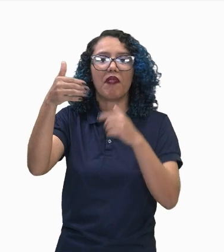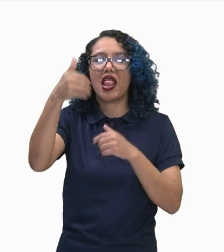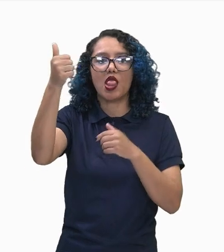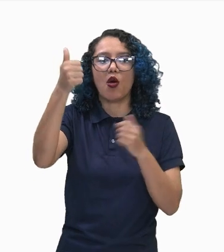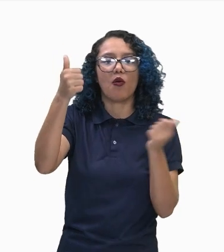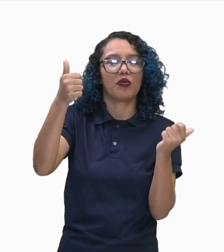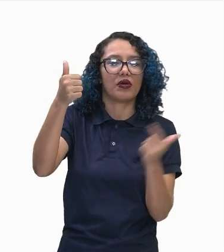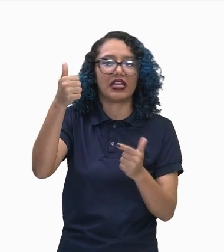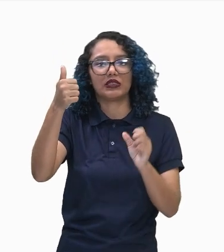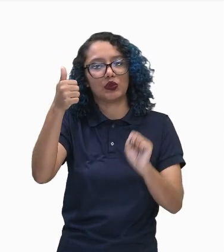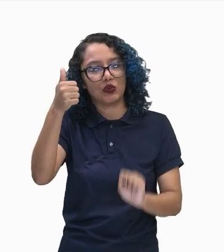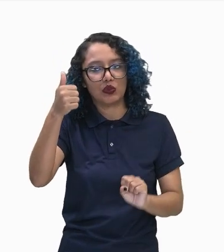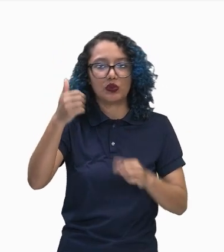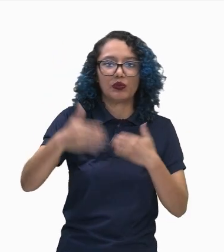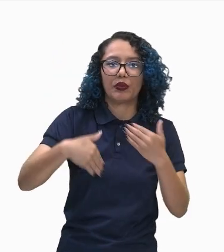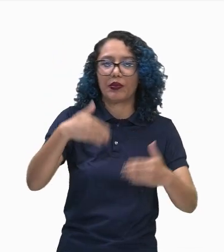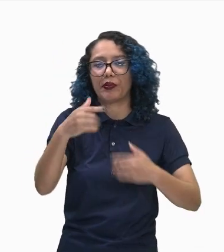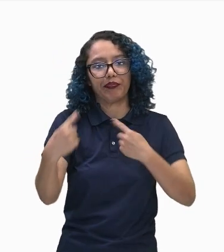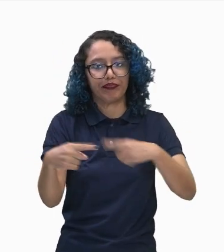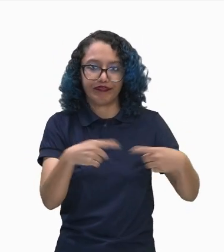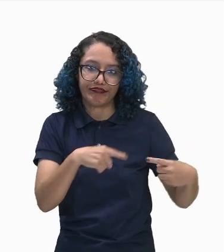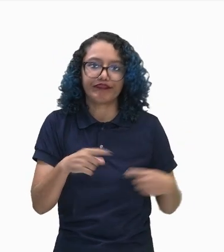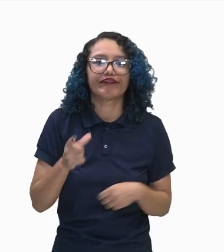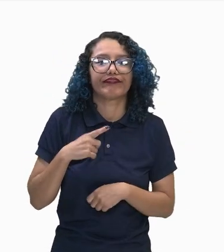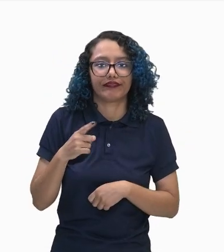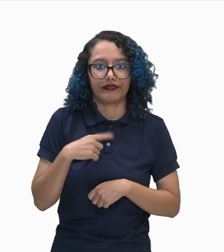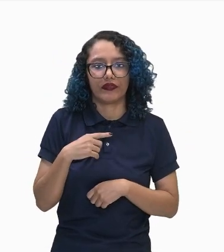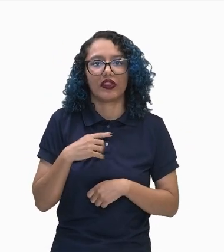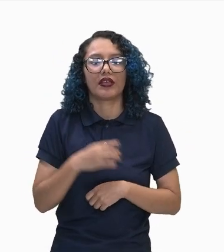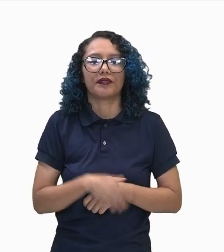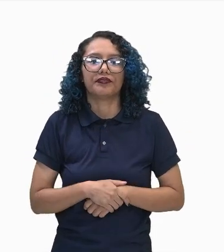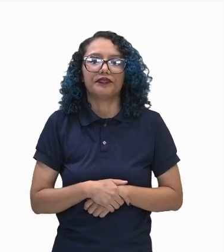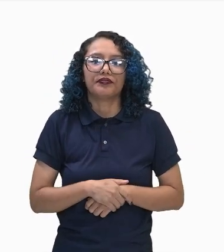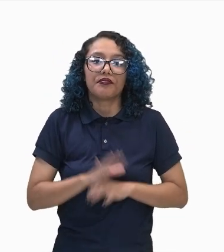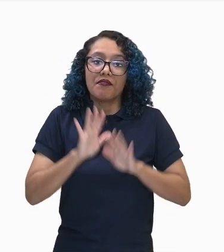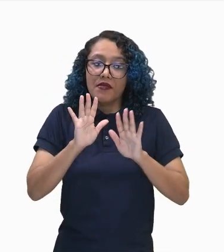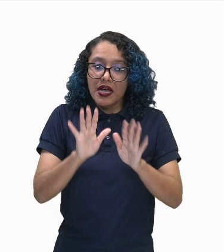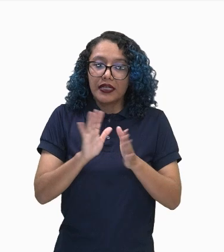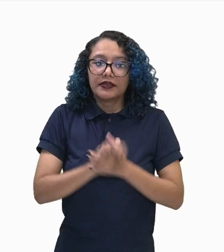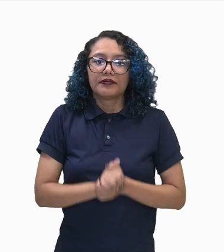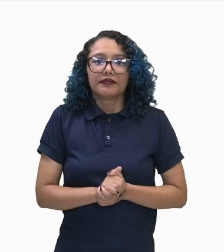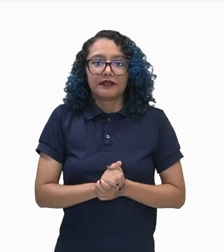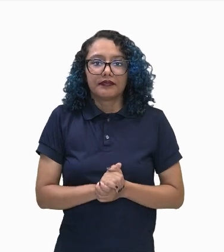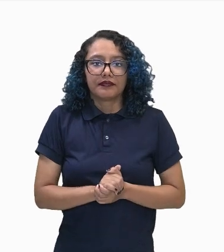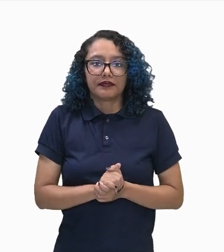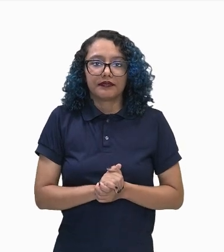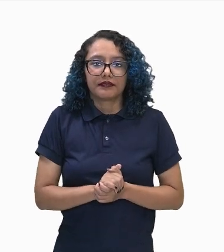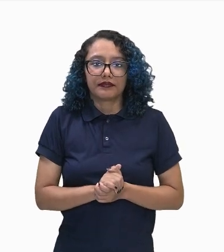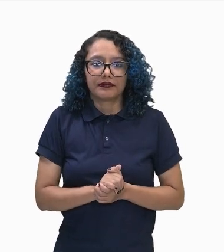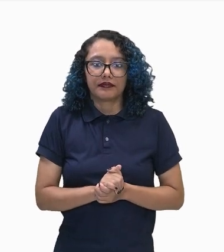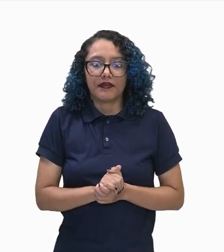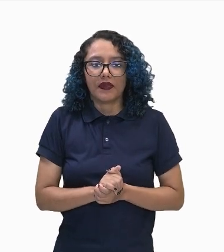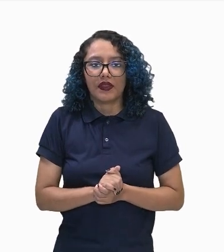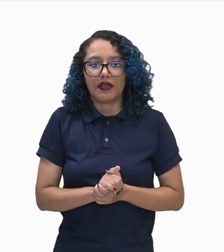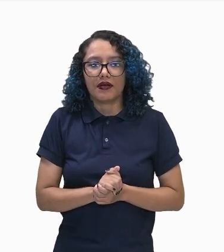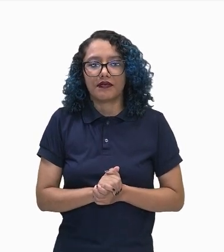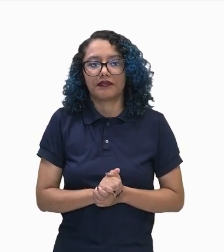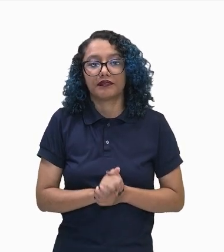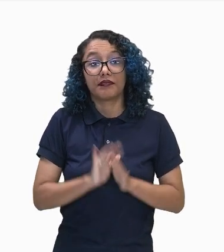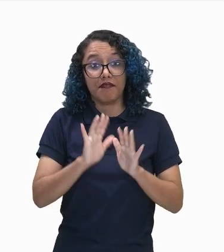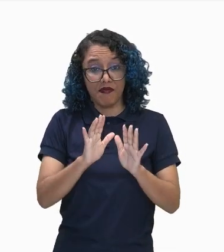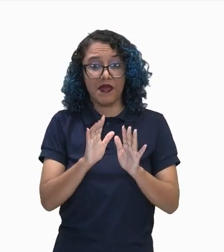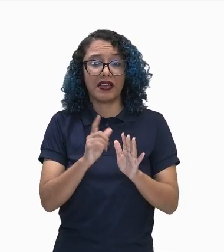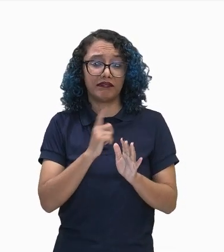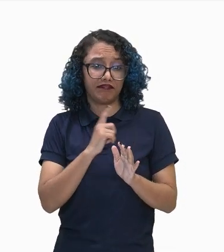o Sul. E assim por diante. Para pensarmos nele, não precisamos ir muito longe, pois em